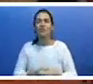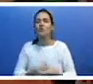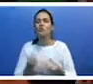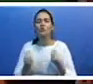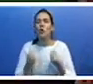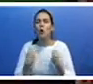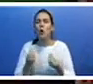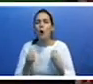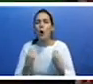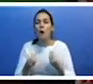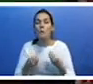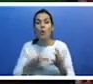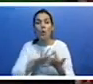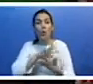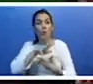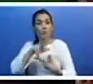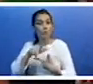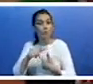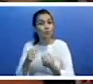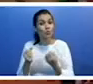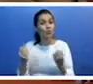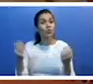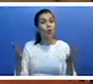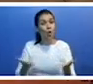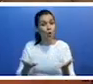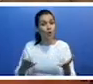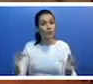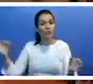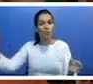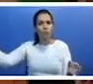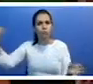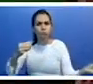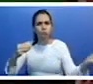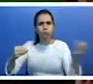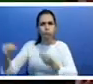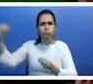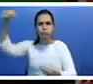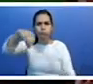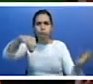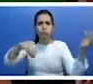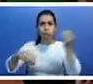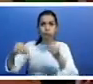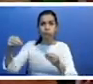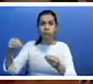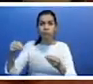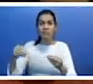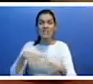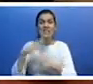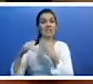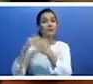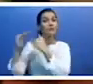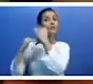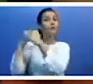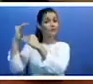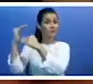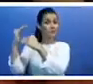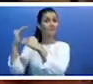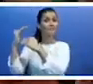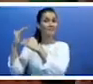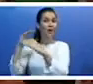o nosso mundo hoje está conectado, o quanto o nosso mundo desenvolveu, né,